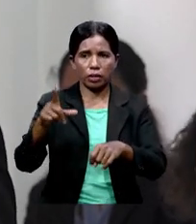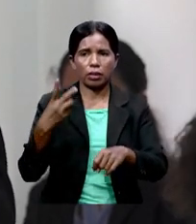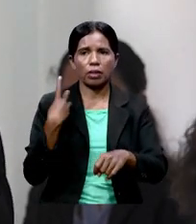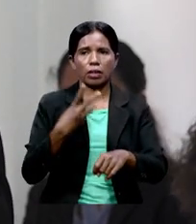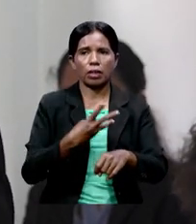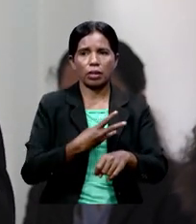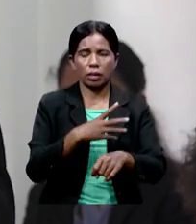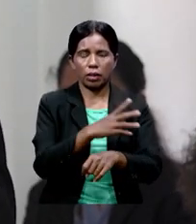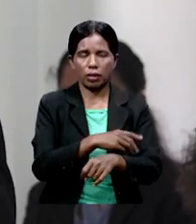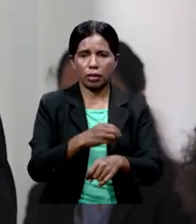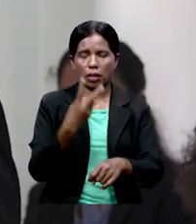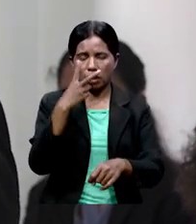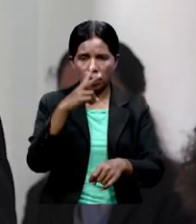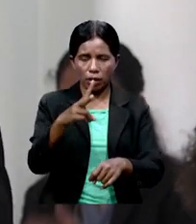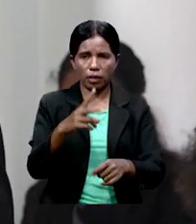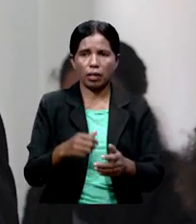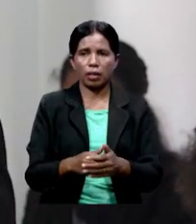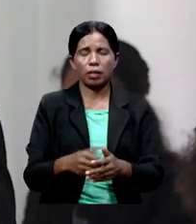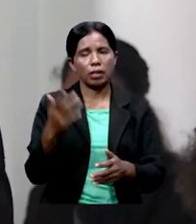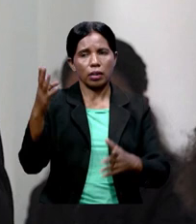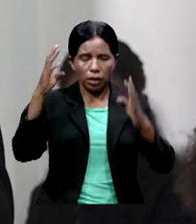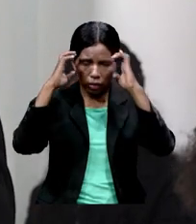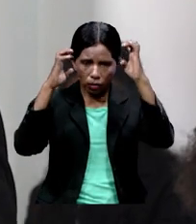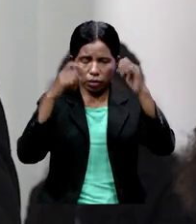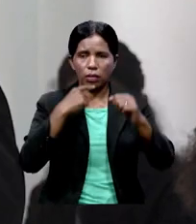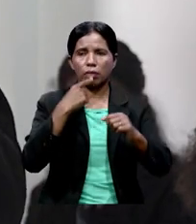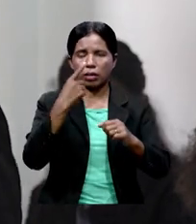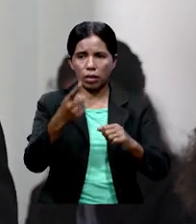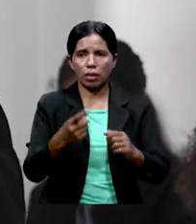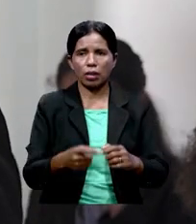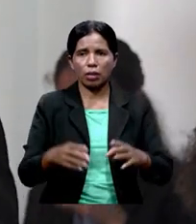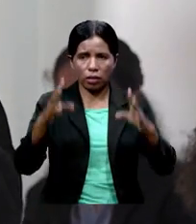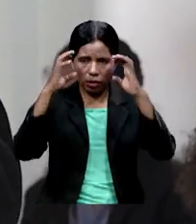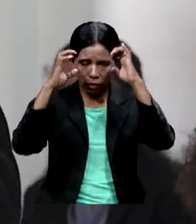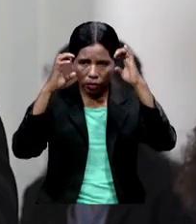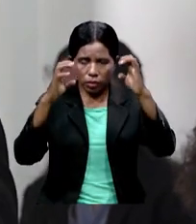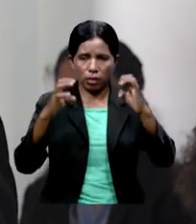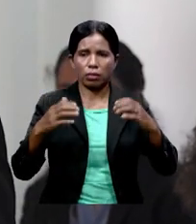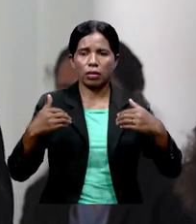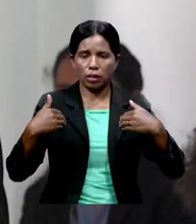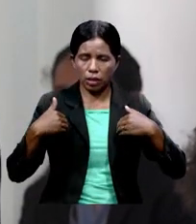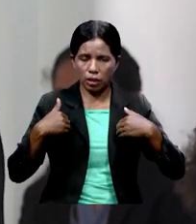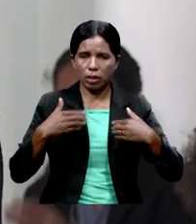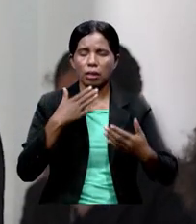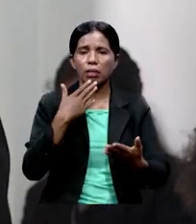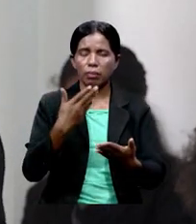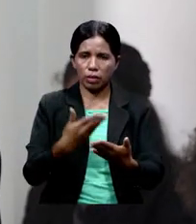Estratégico de desenvolvimento e a educação que tem que ter a carta. Educação deve qualidade.